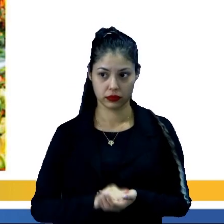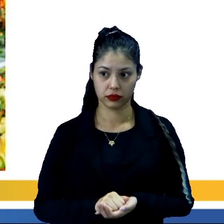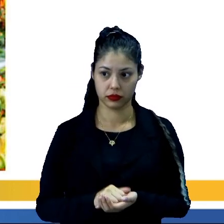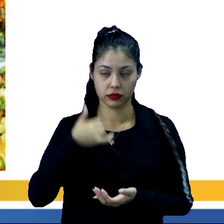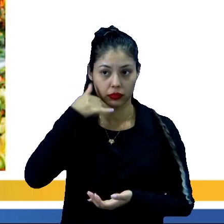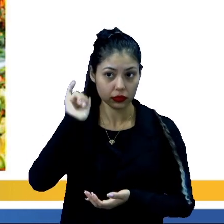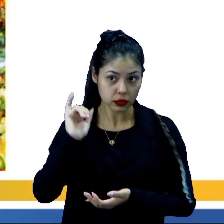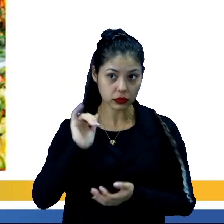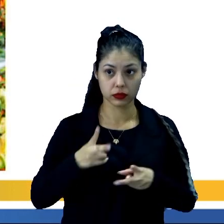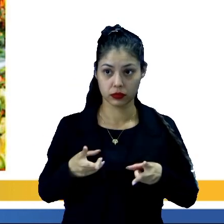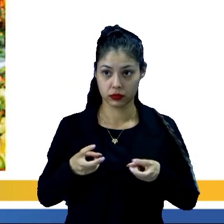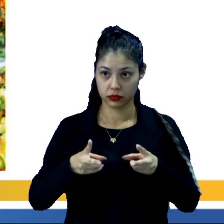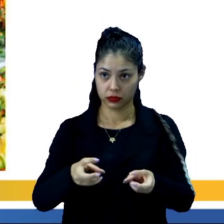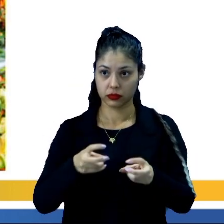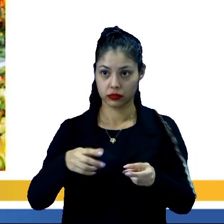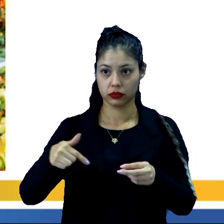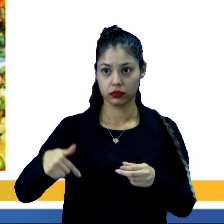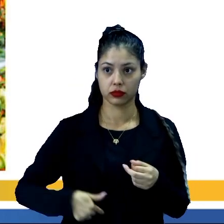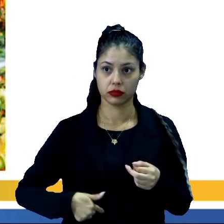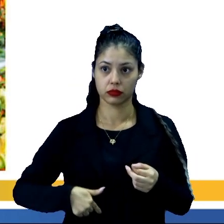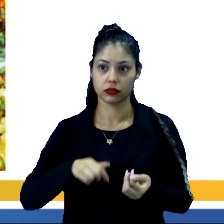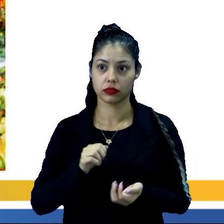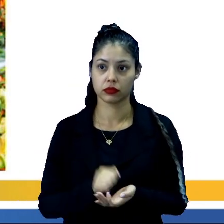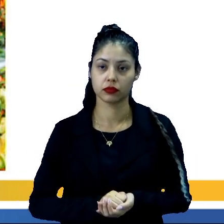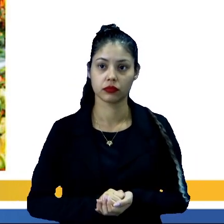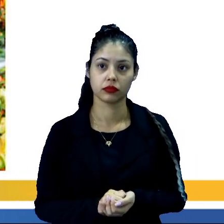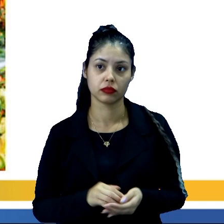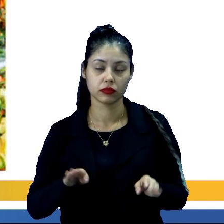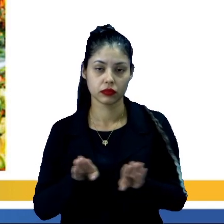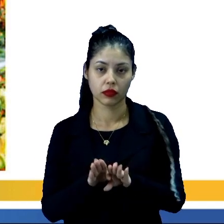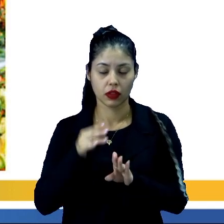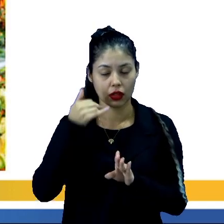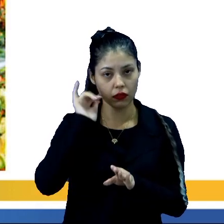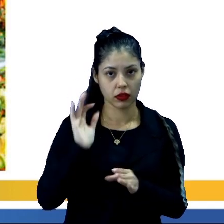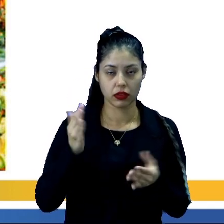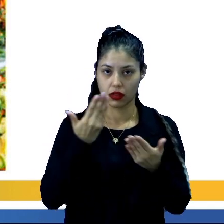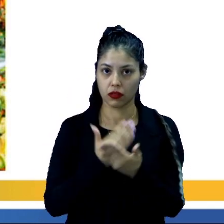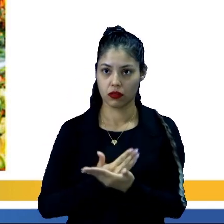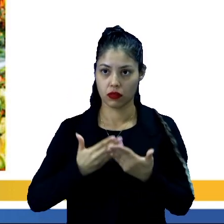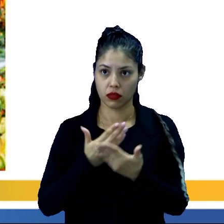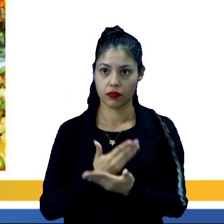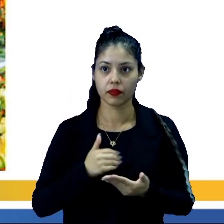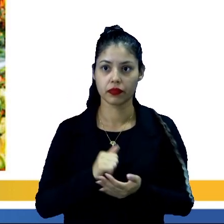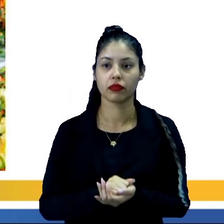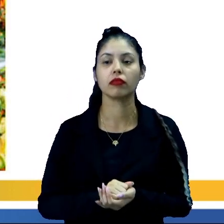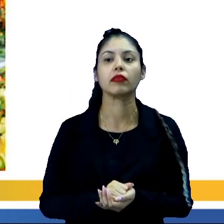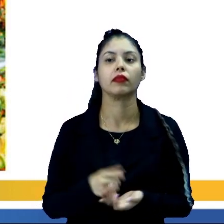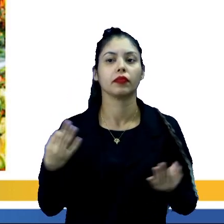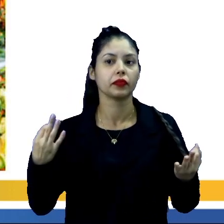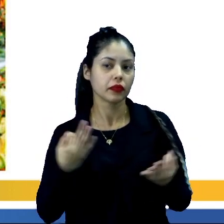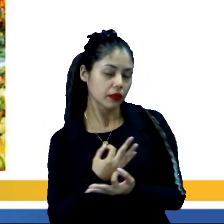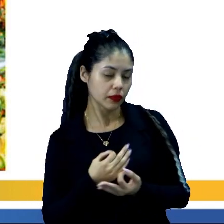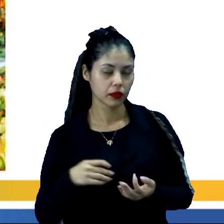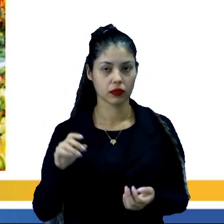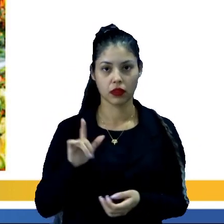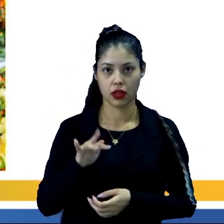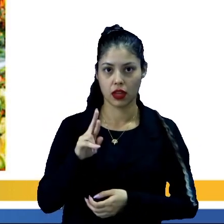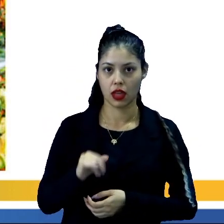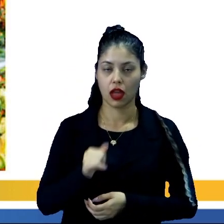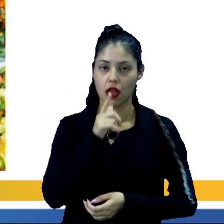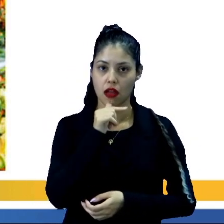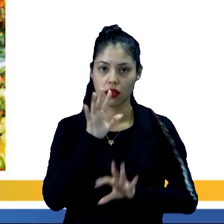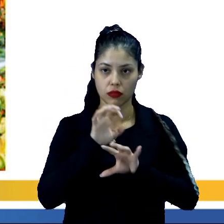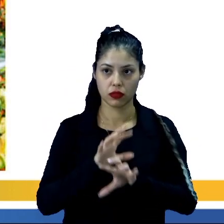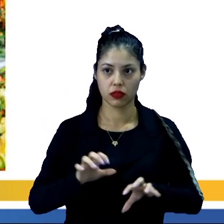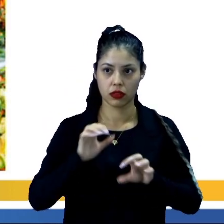como prevenção do câncer intestinal. Olha só que interessante. Ela também auxilia ali na sensação de plenitude gastrointestinal,